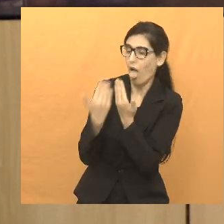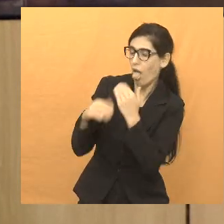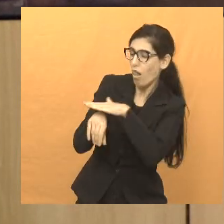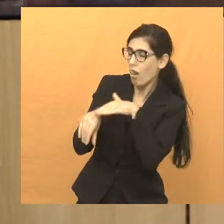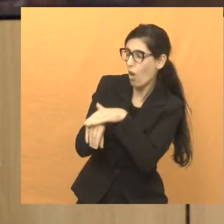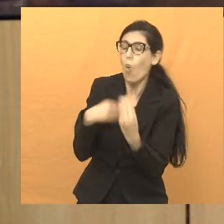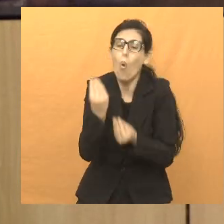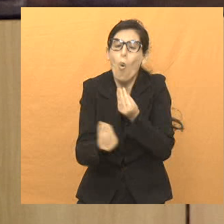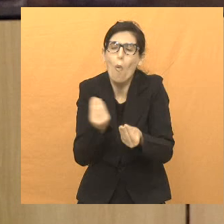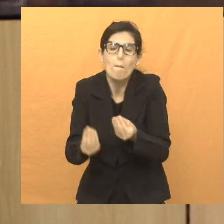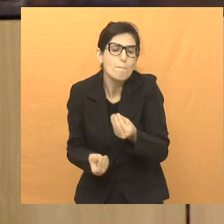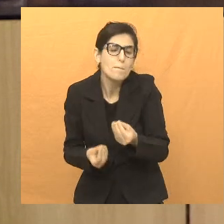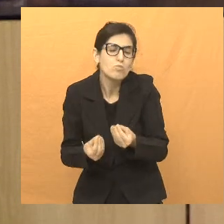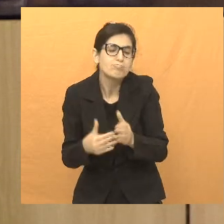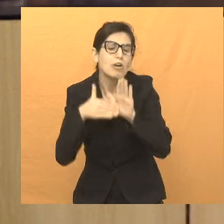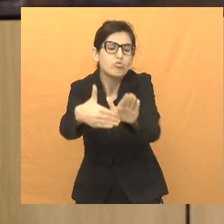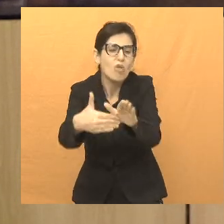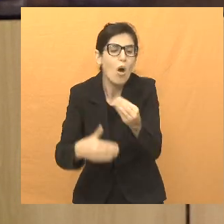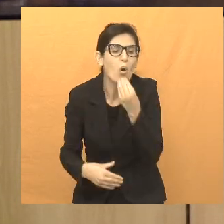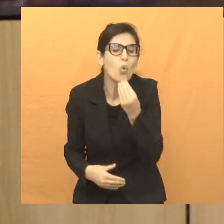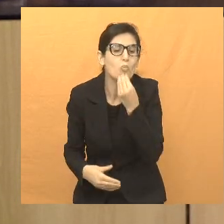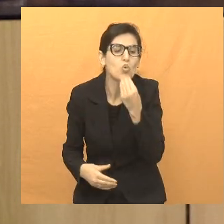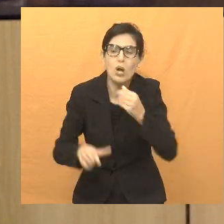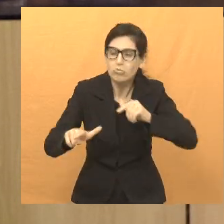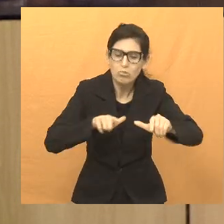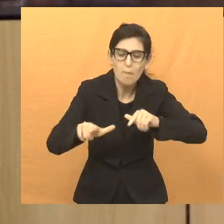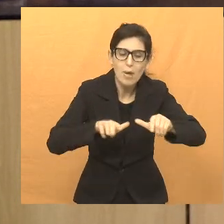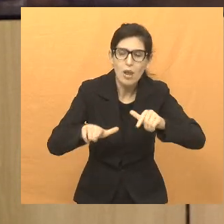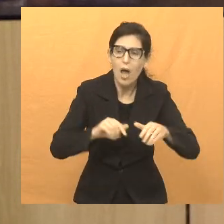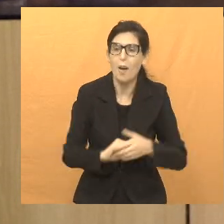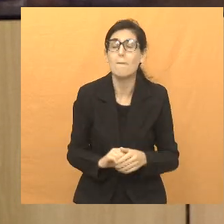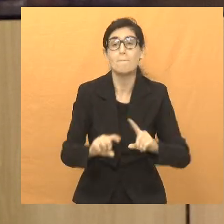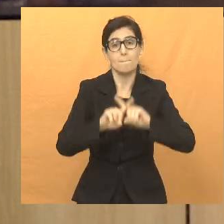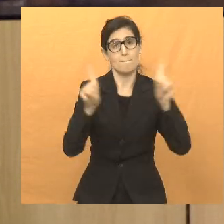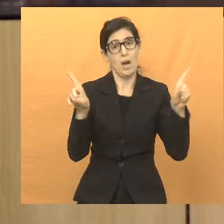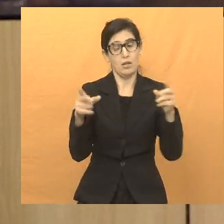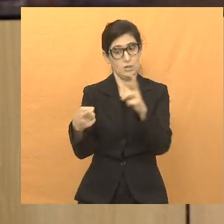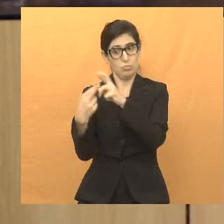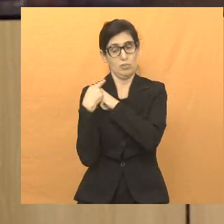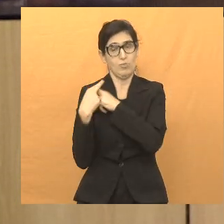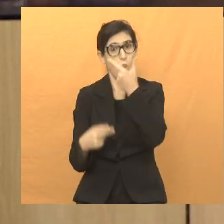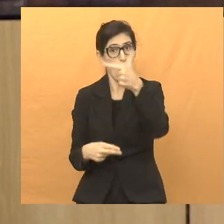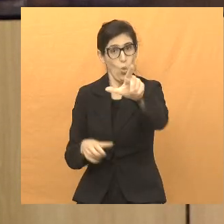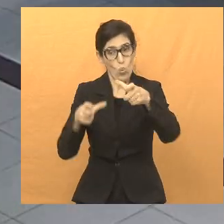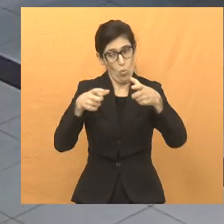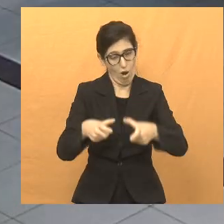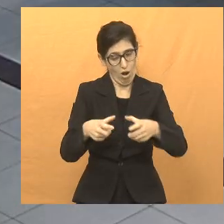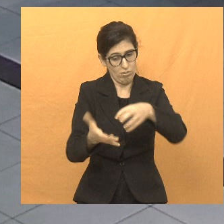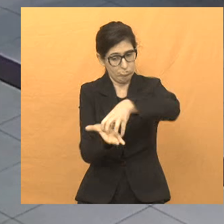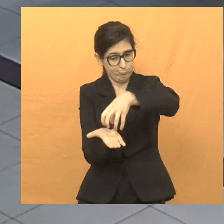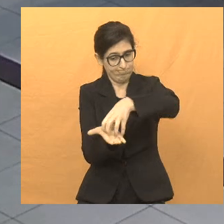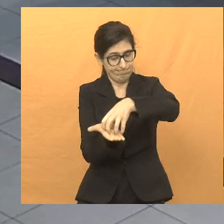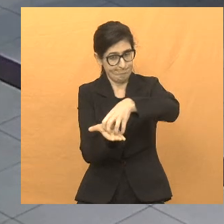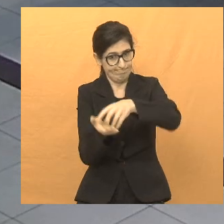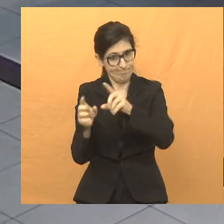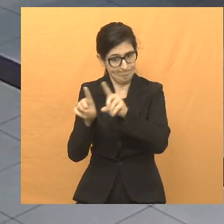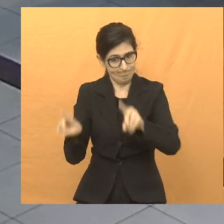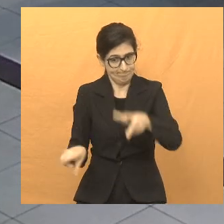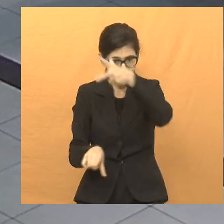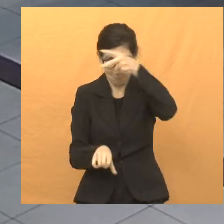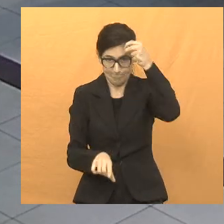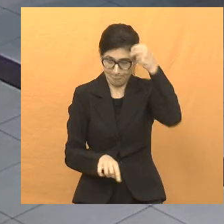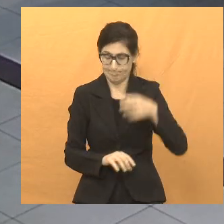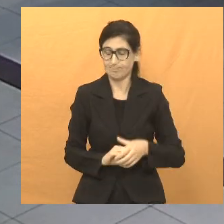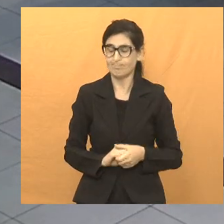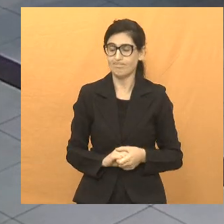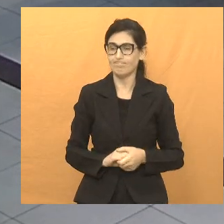para essas pessoas, mas aí quem responde isso é outra pasta. Não, tá bom. É porque fica